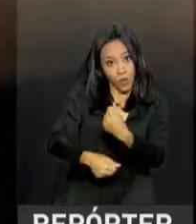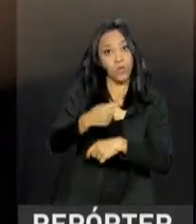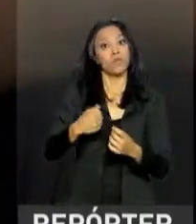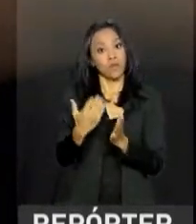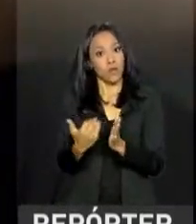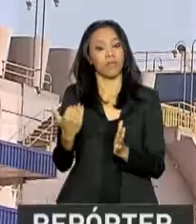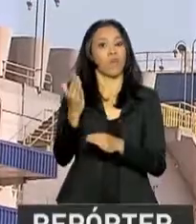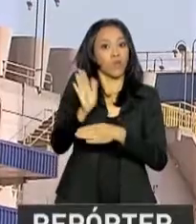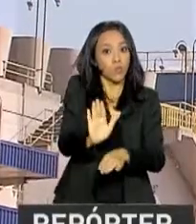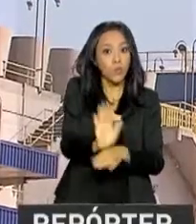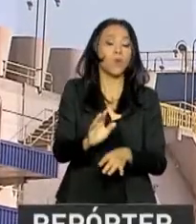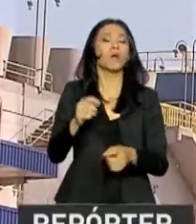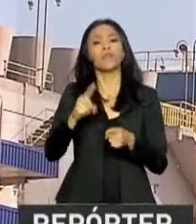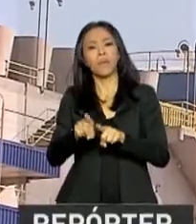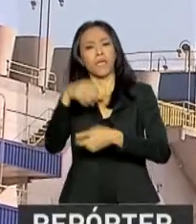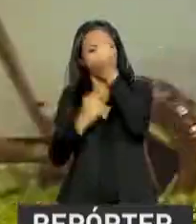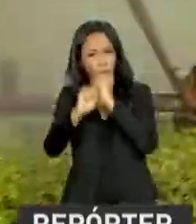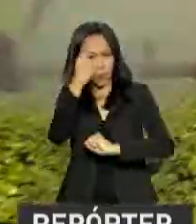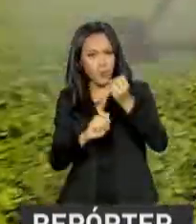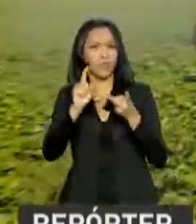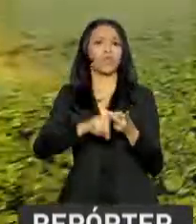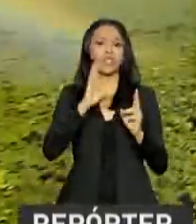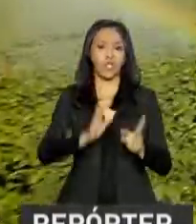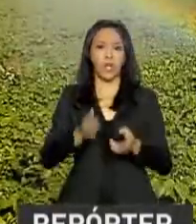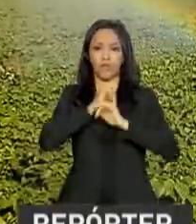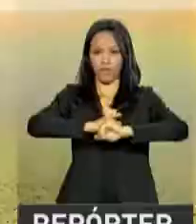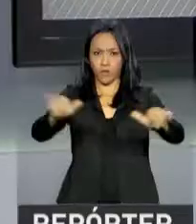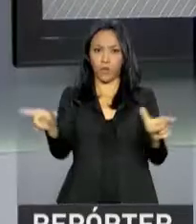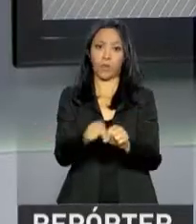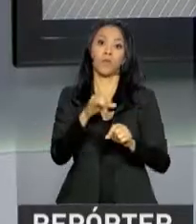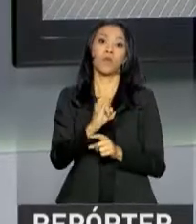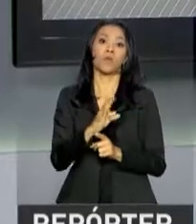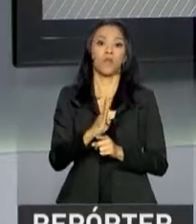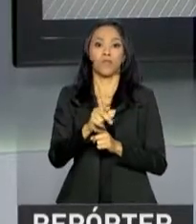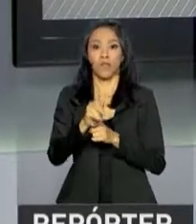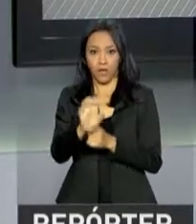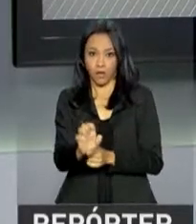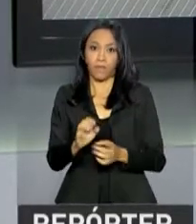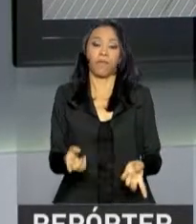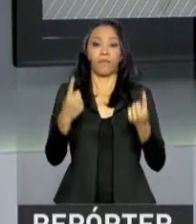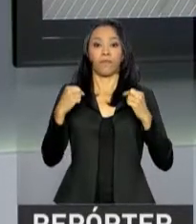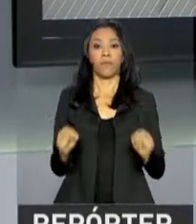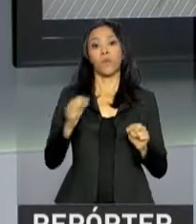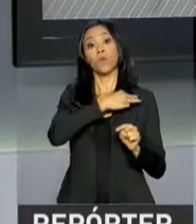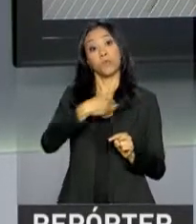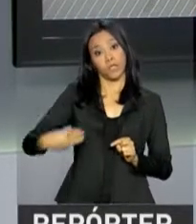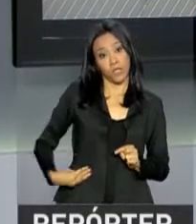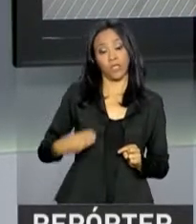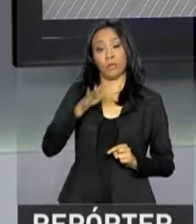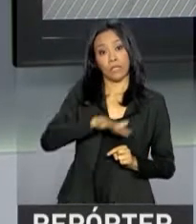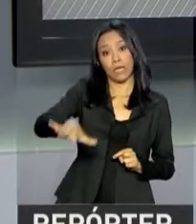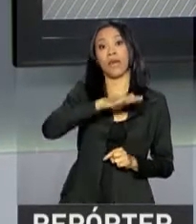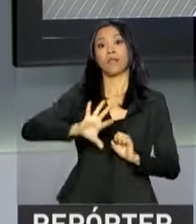na indústria entre outros setores como informou o ibge o ministro extraordinário da segurança pública